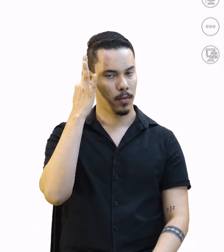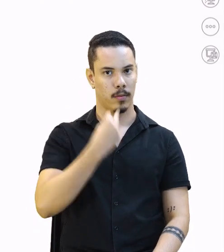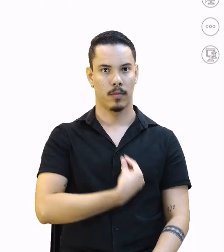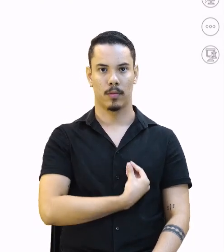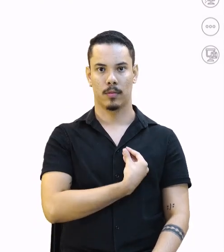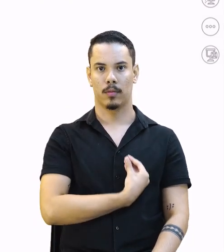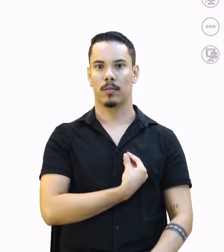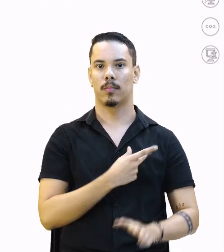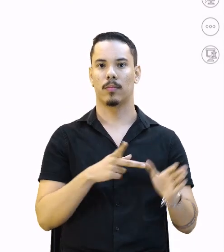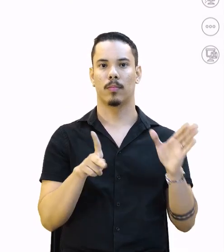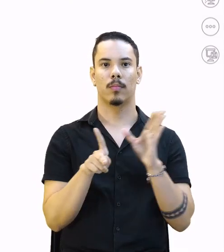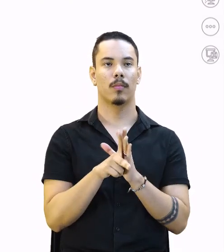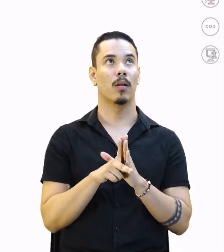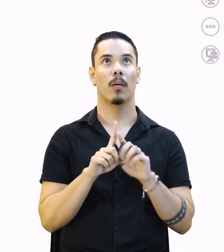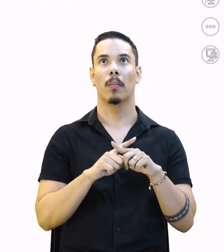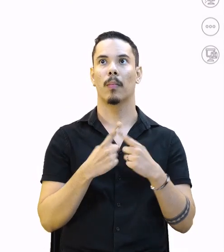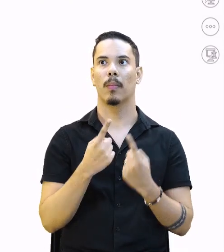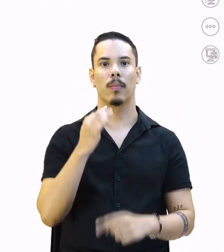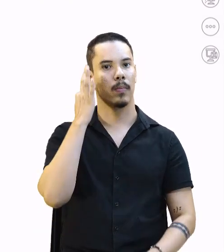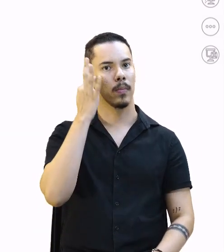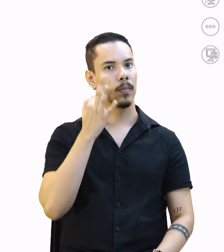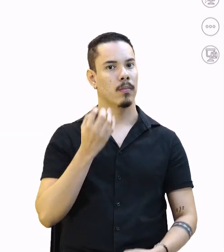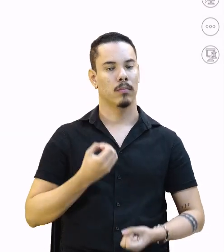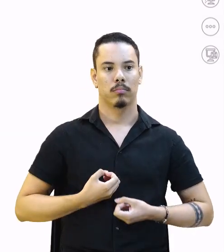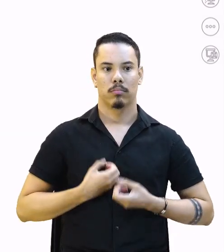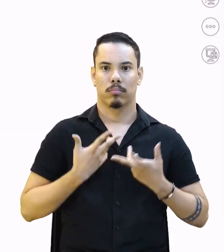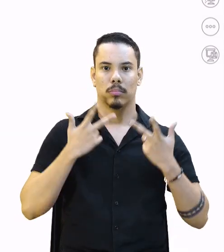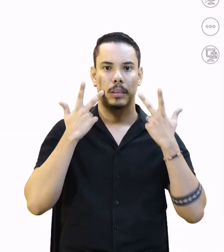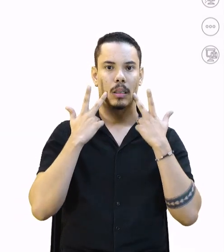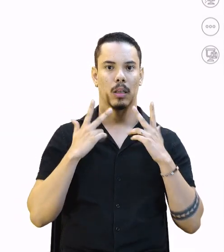esse filosofar espontâneo, né?